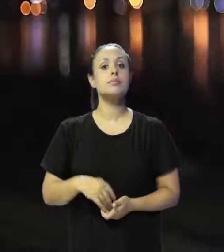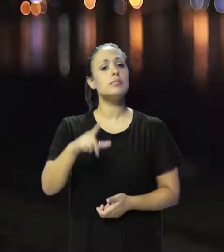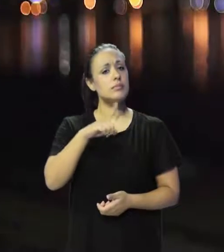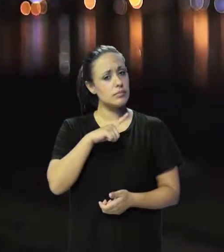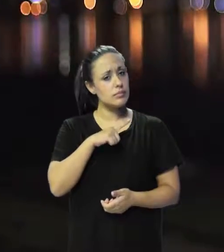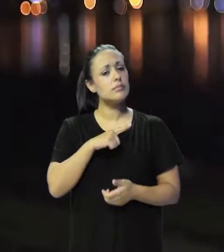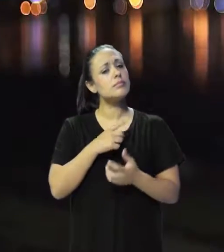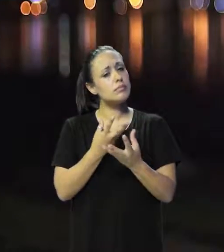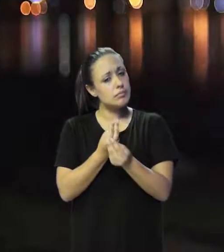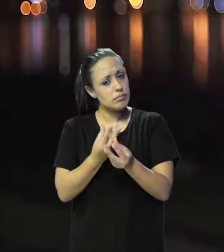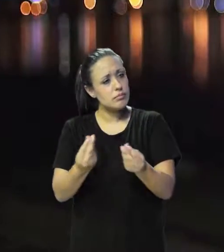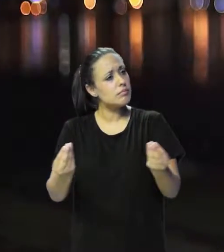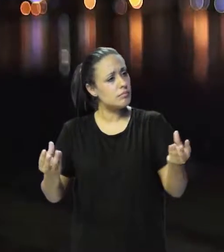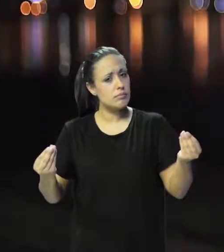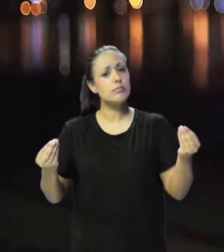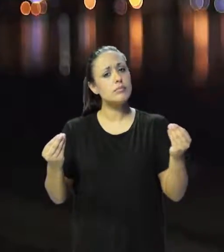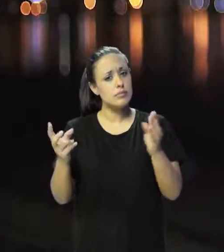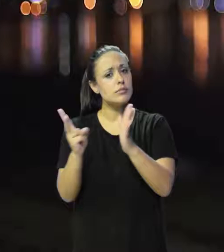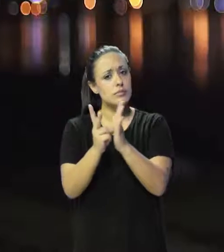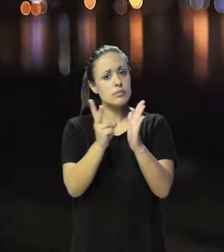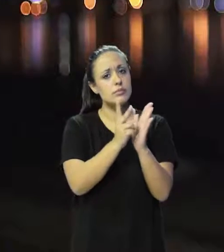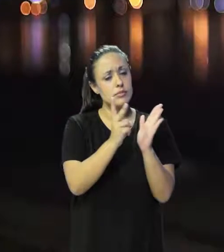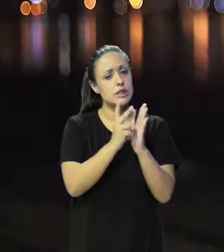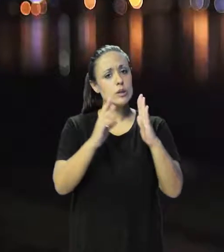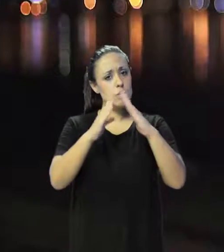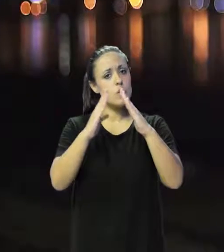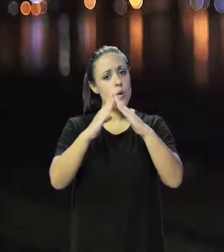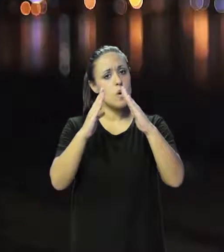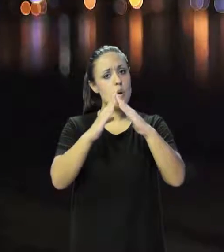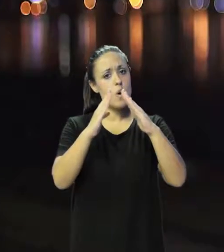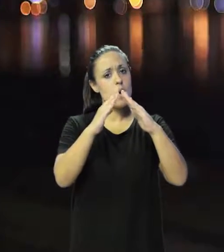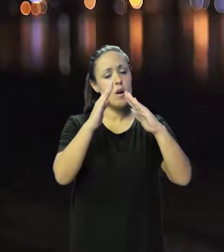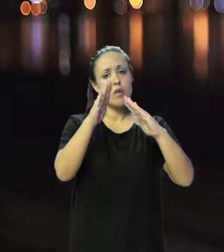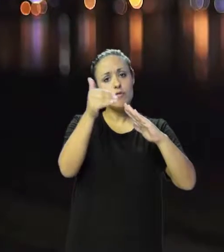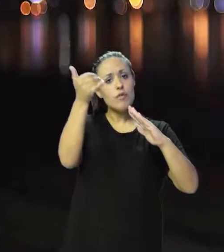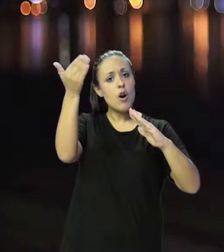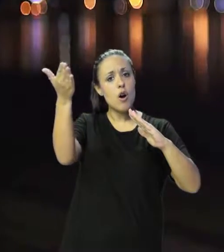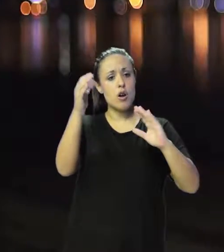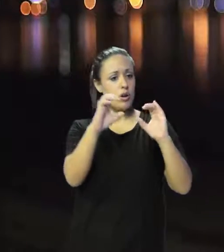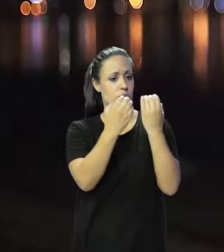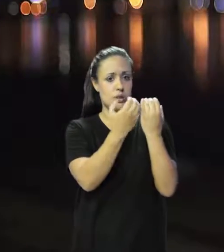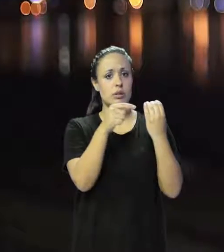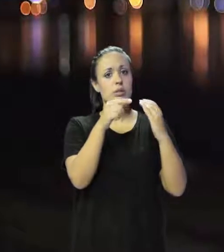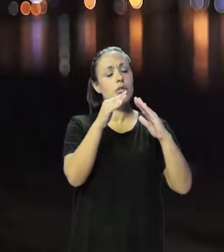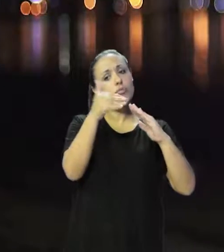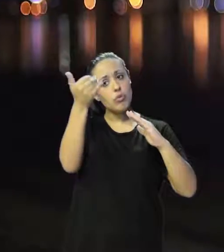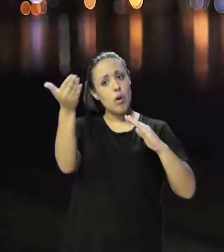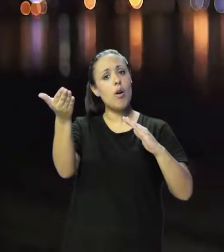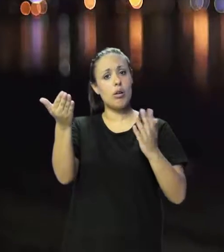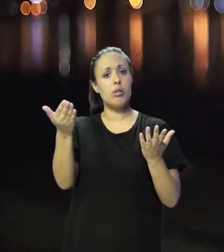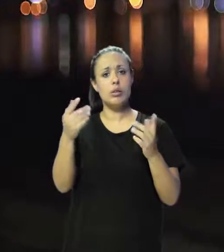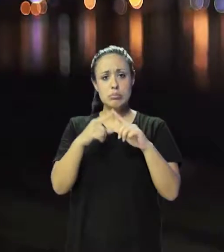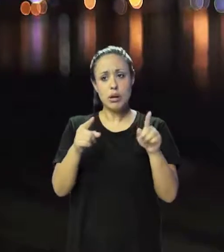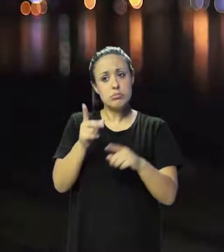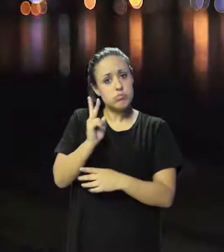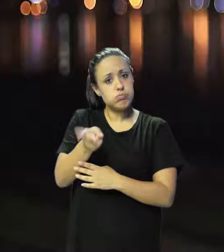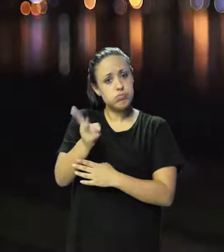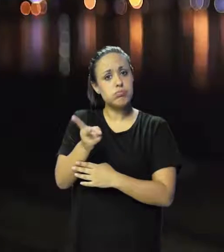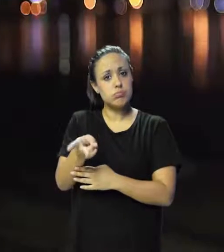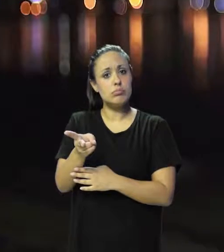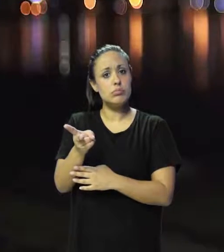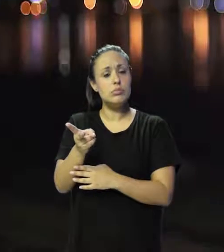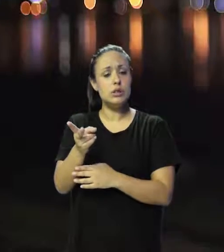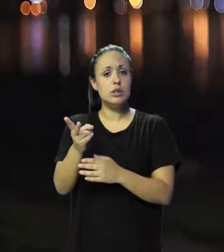moram fora da comunidade indígena, mas que nem por isso, né, não é só porque mora fora da comunidade que não é indígena,